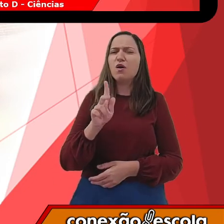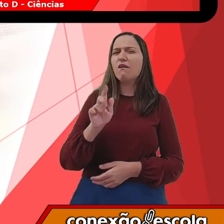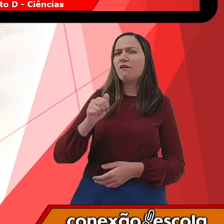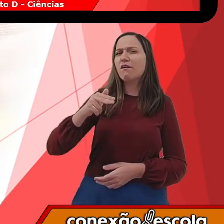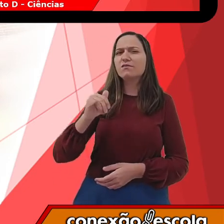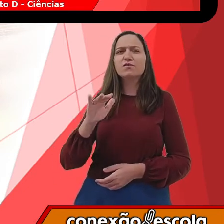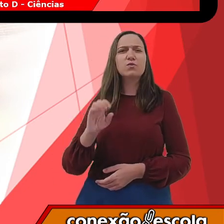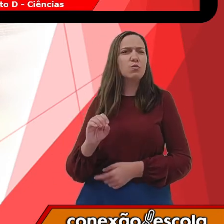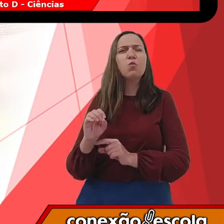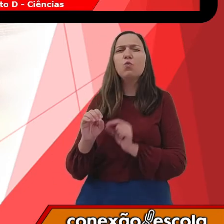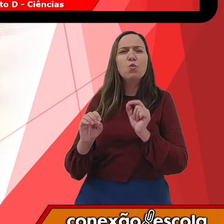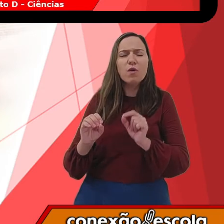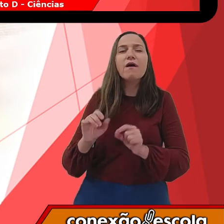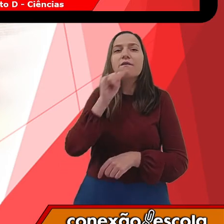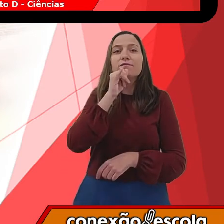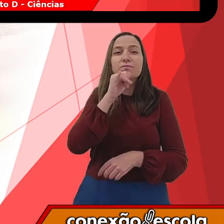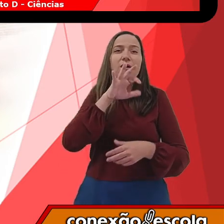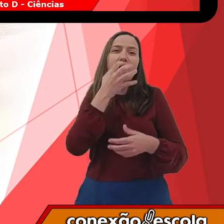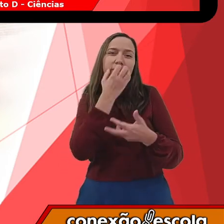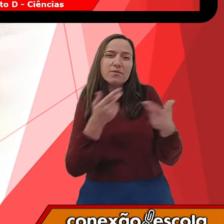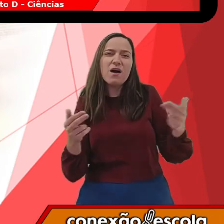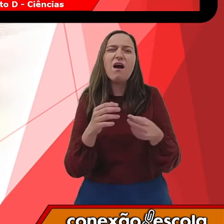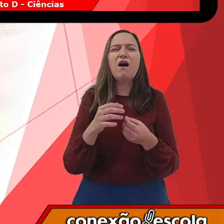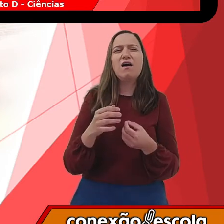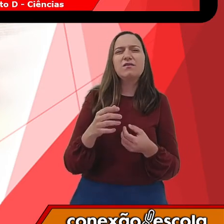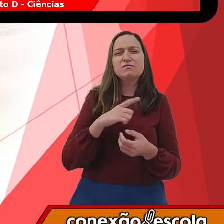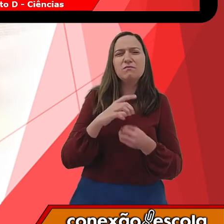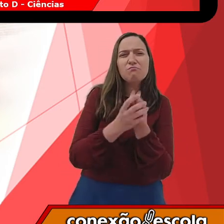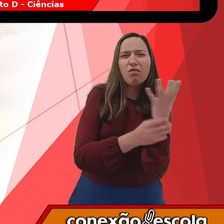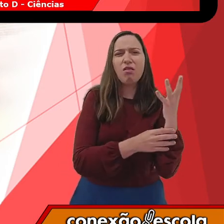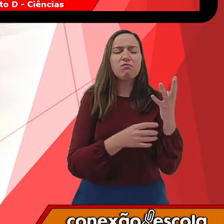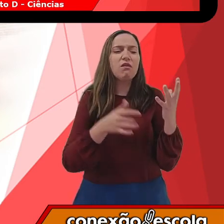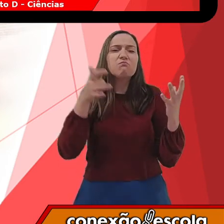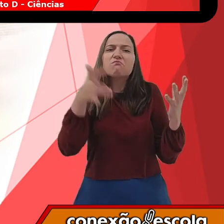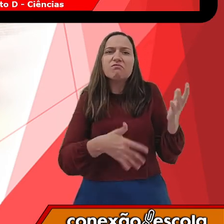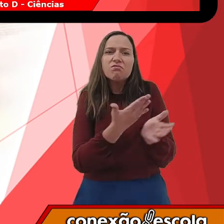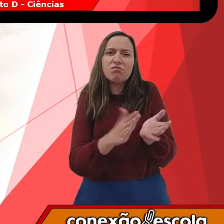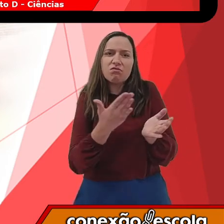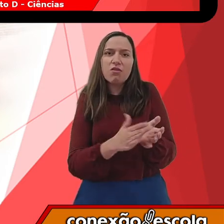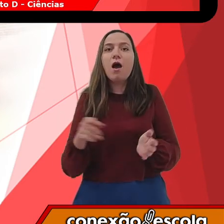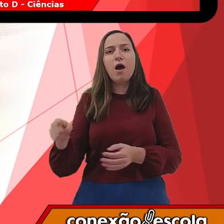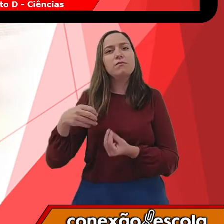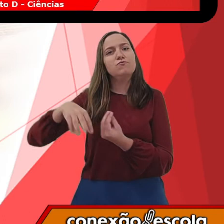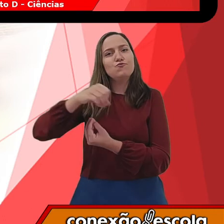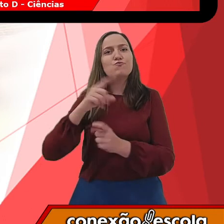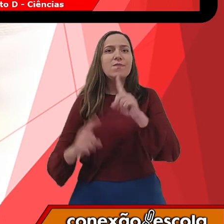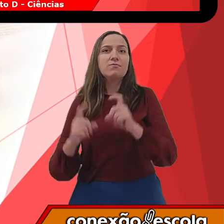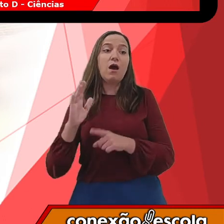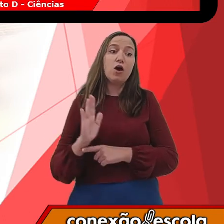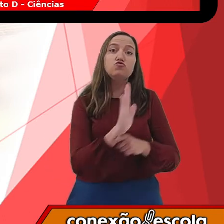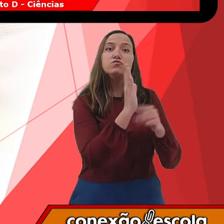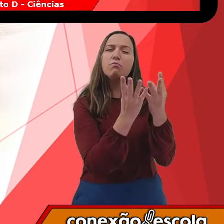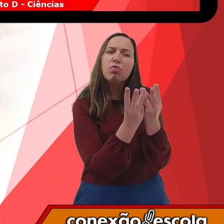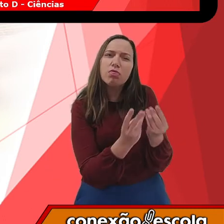restos de animais e vegetais. Por exemplo, quando o sapo morre, são as bactérias e fungos que auxiliam na sua decomposição. E